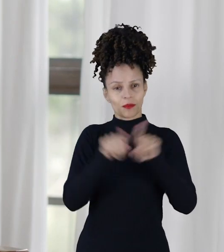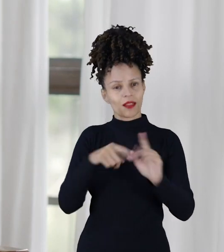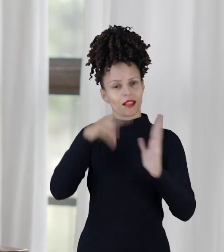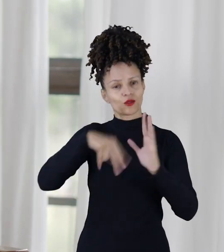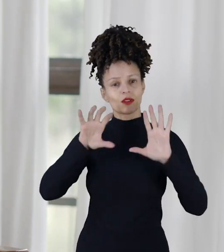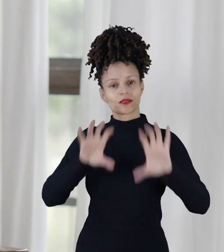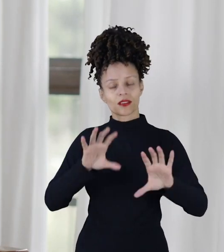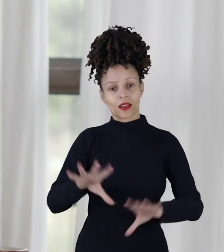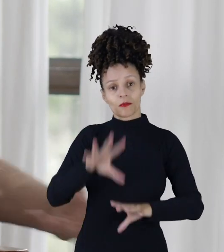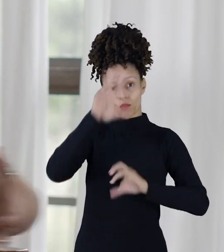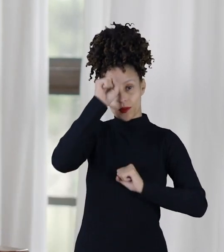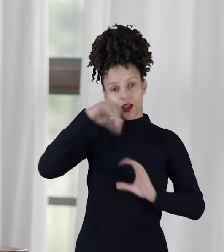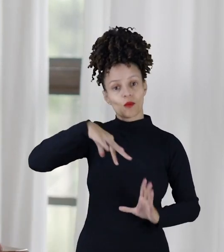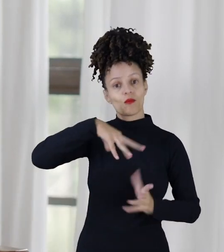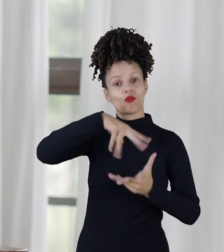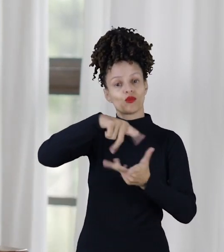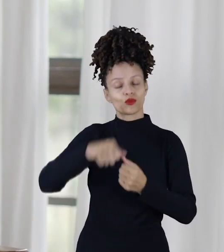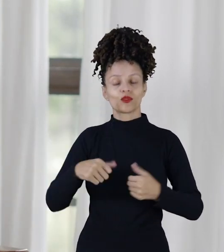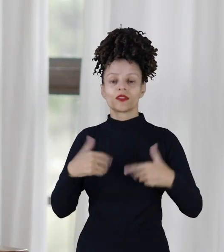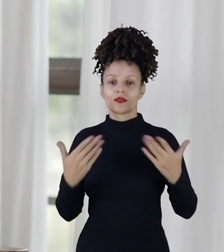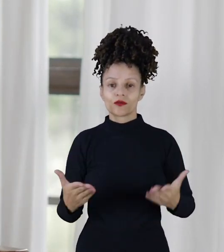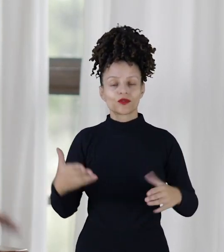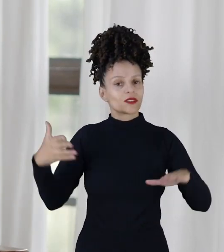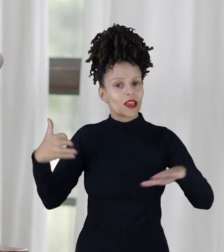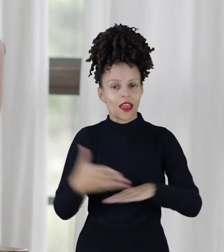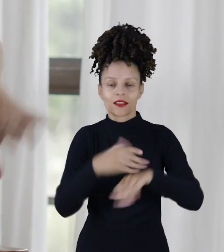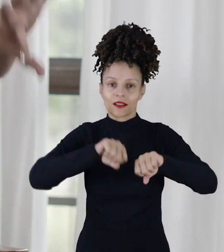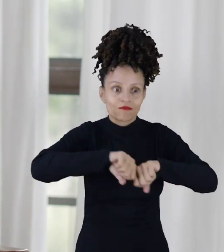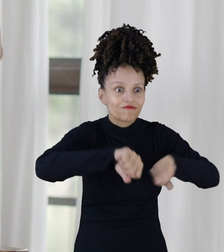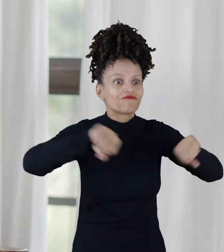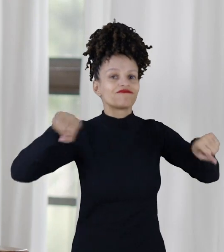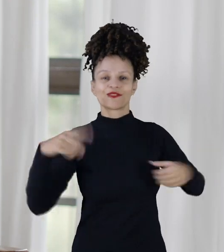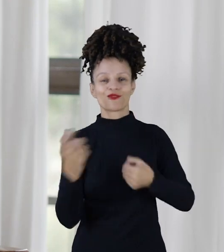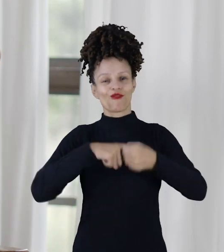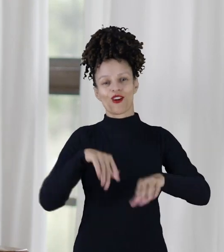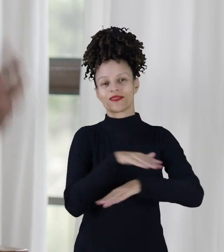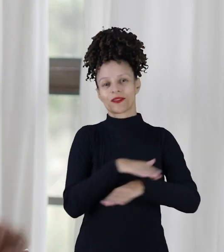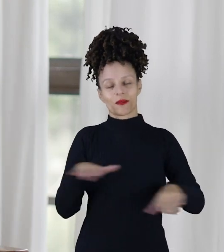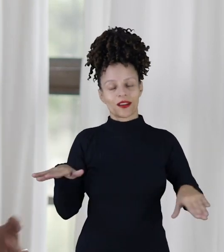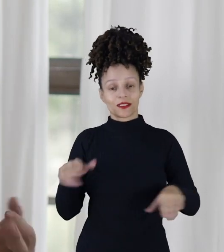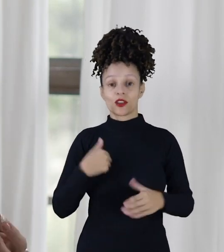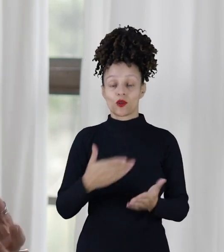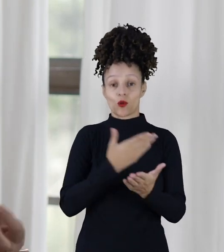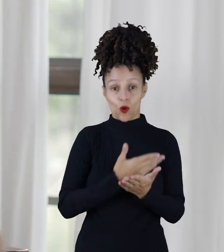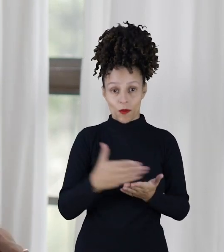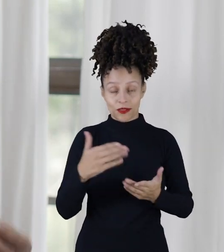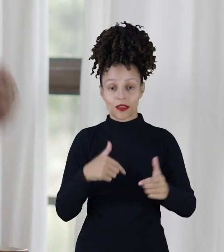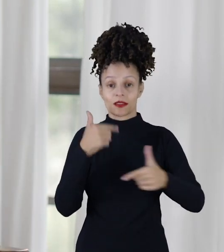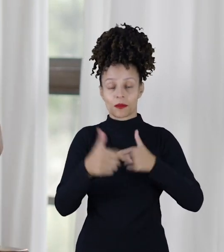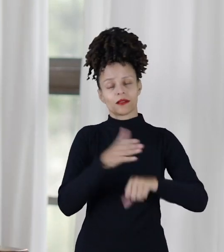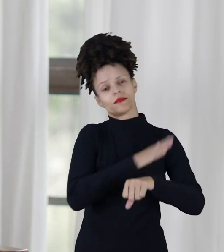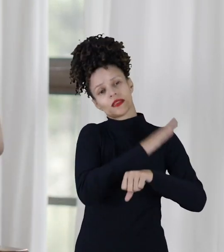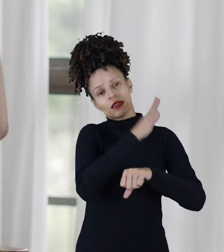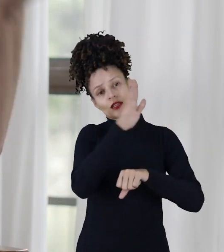também. E a leitura é isso, né? A gente se apropria de um mundo, e aí você entra nele, embarca e não volta mais. E quando eu comecei